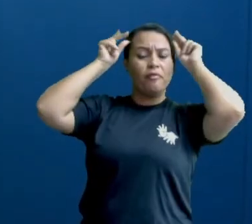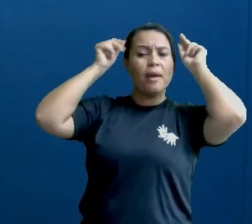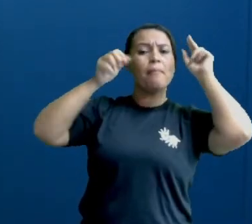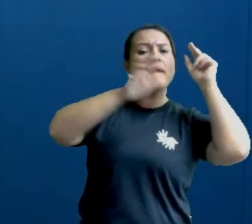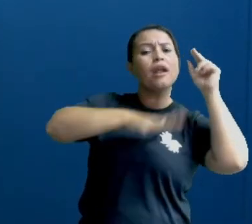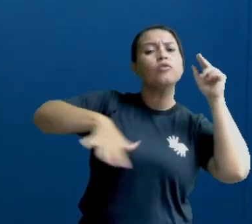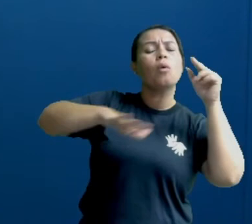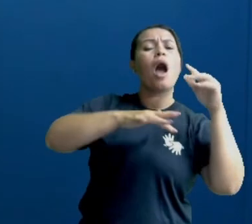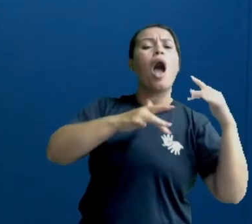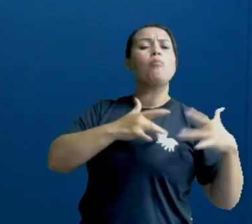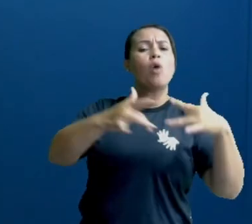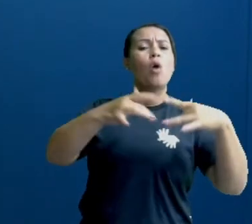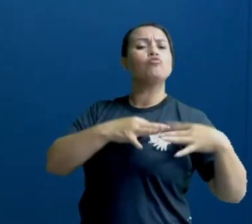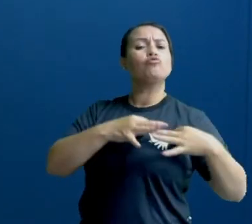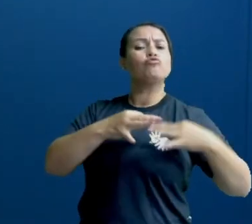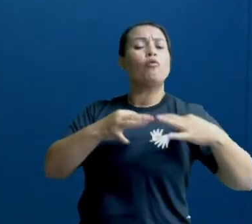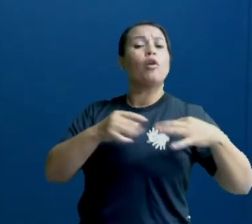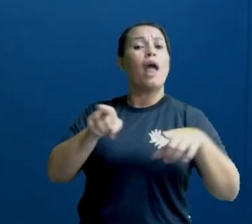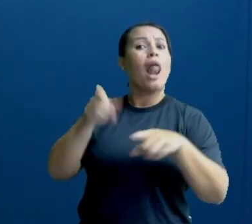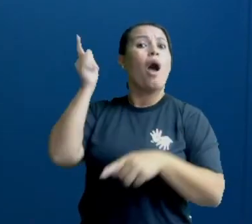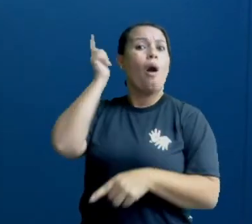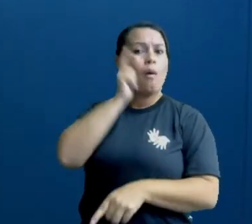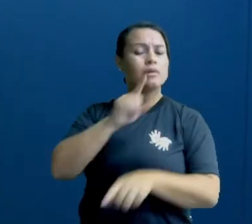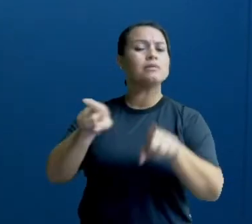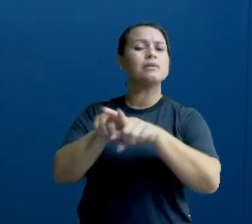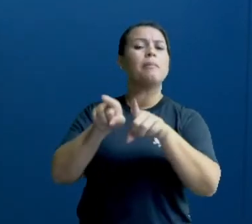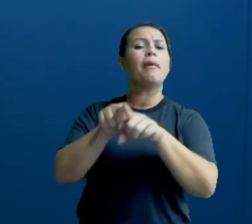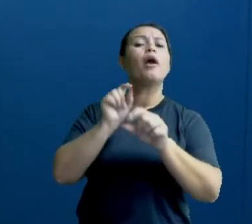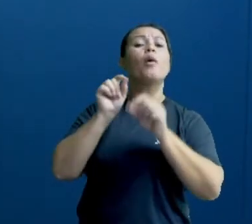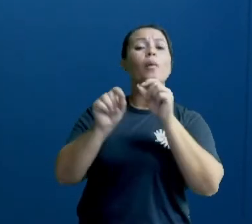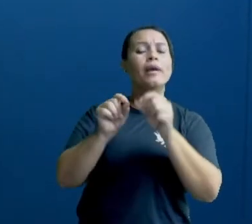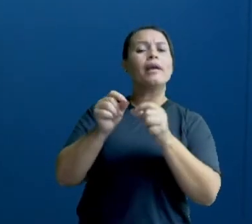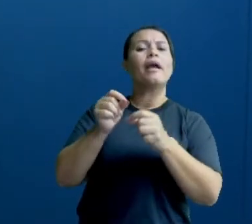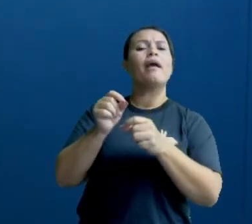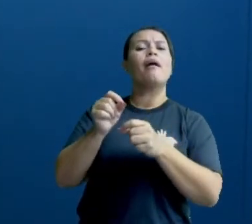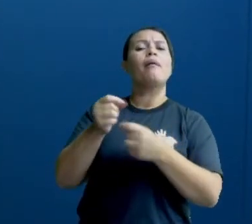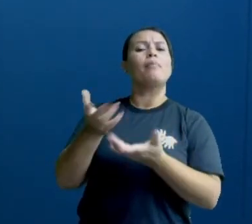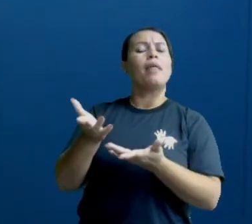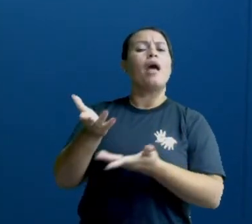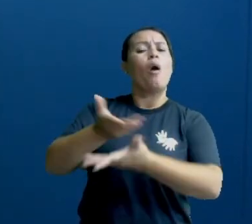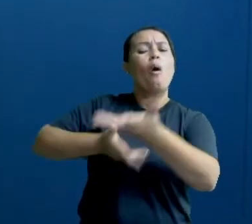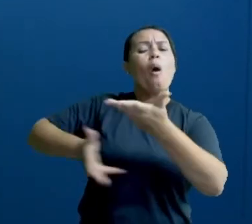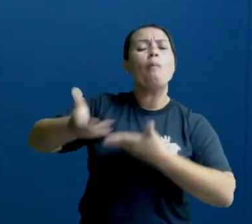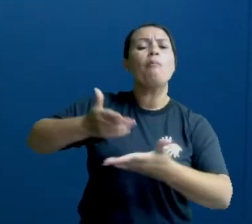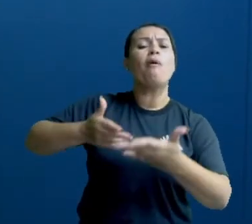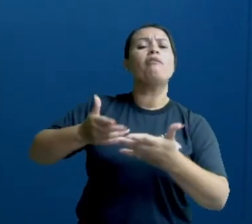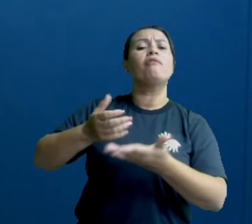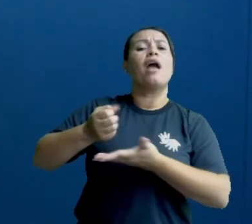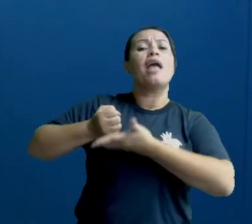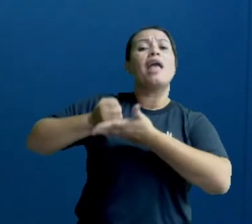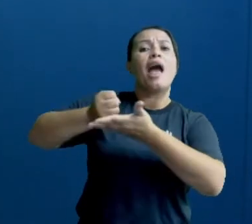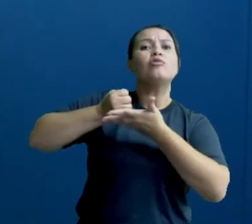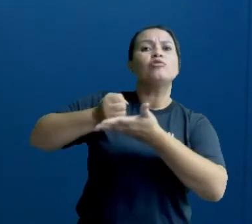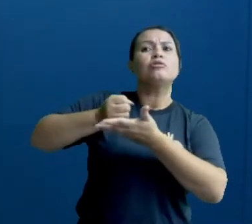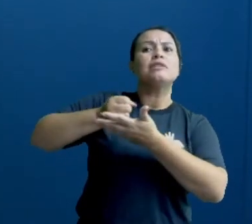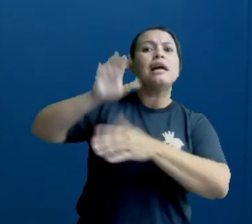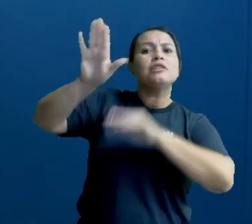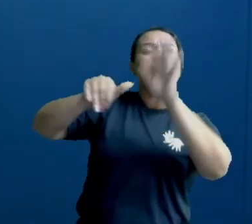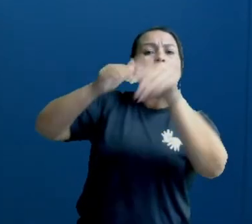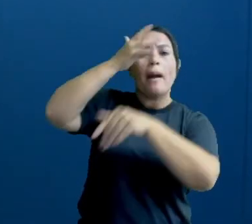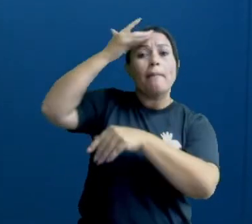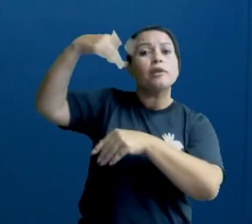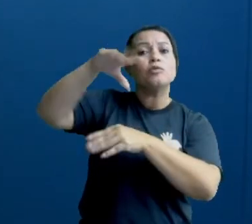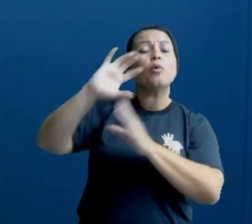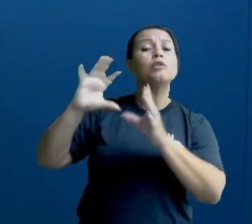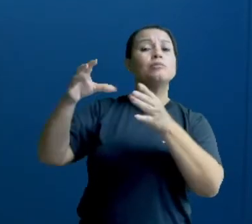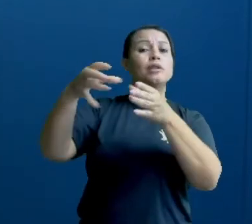se voluntariou, ela conseguiu comover e fazer com que mais pessoas se voluntariassem e